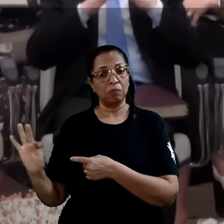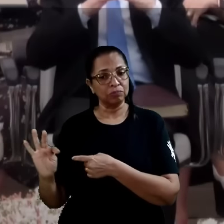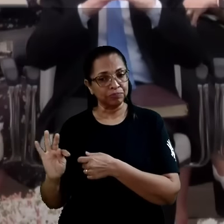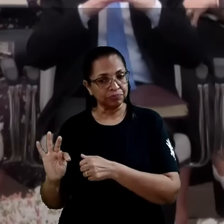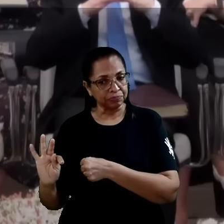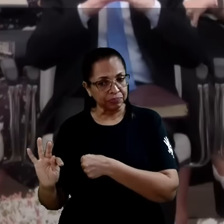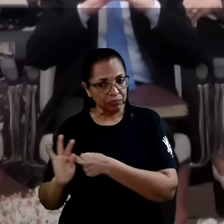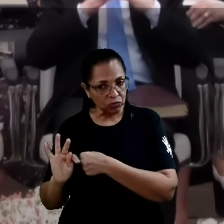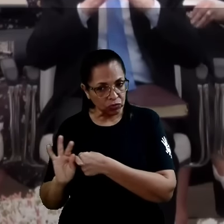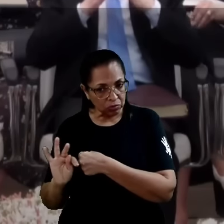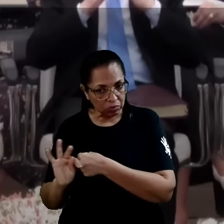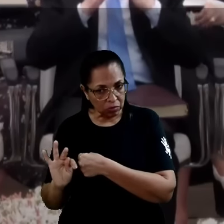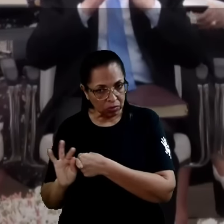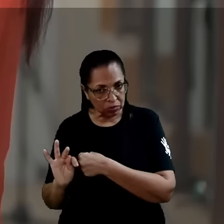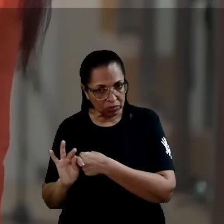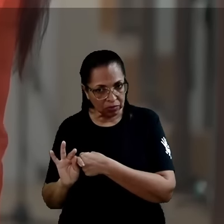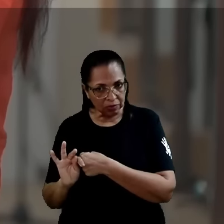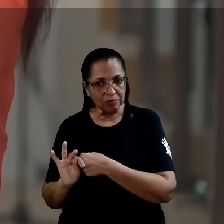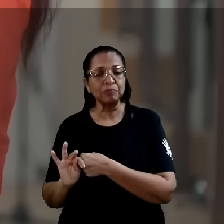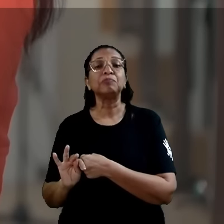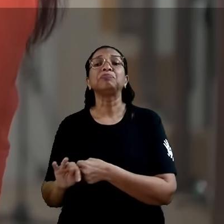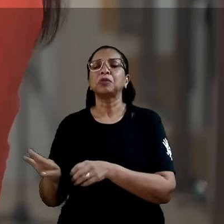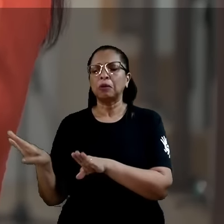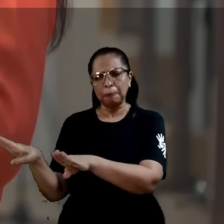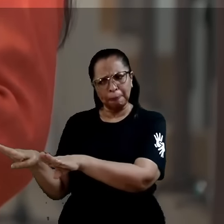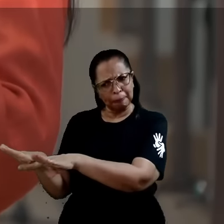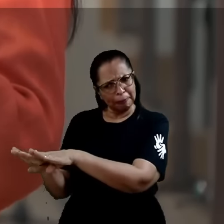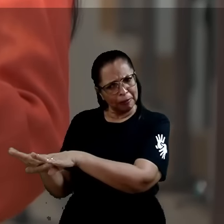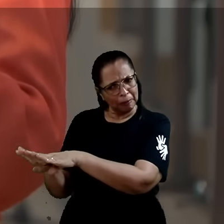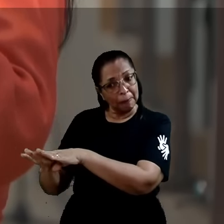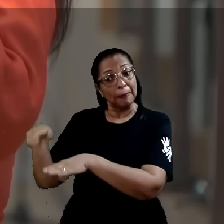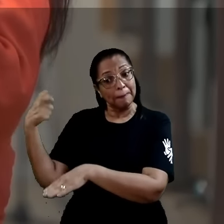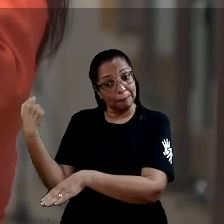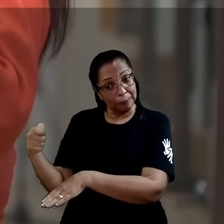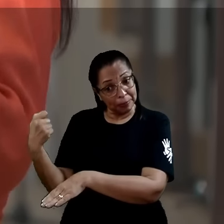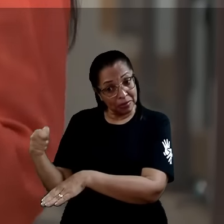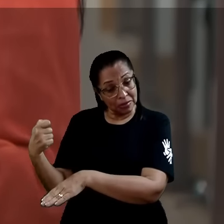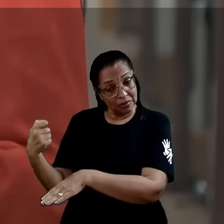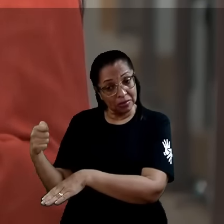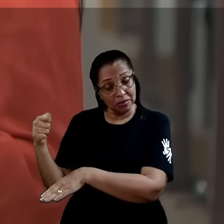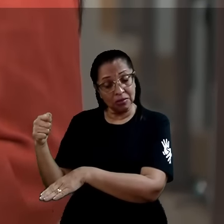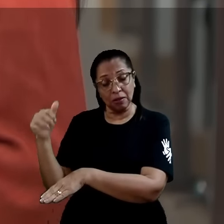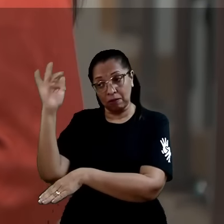primeira expressão trazendo a a memória ou trazendo a